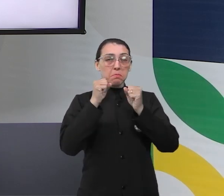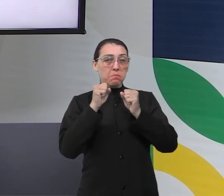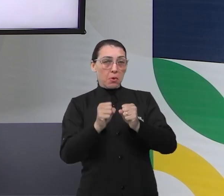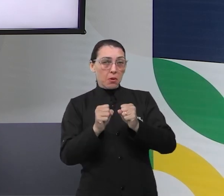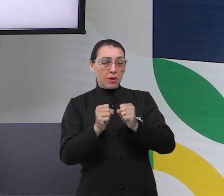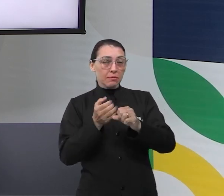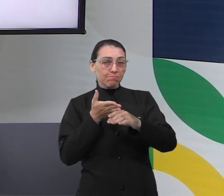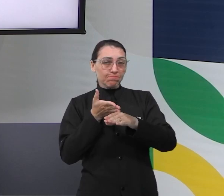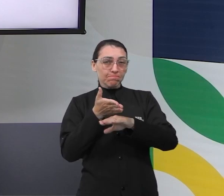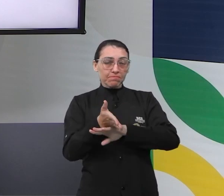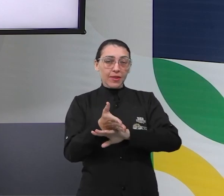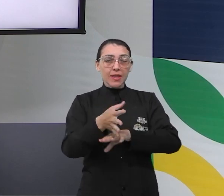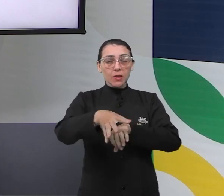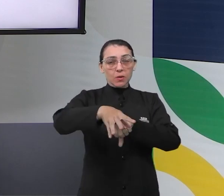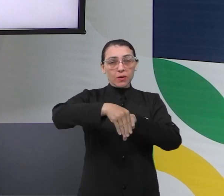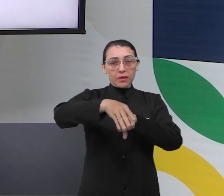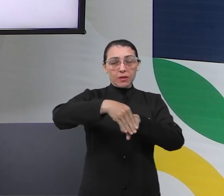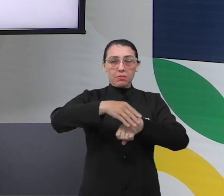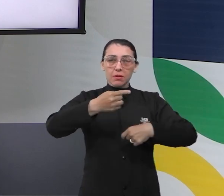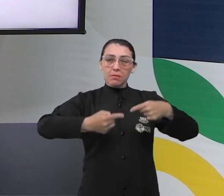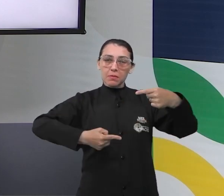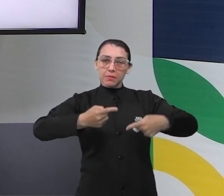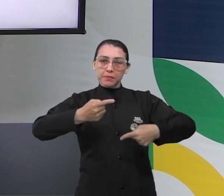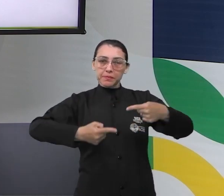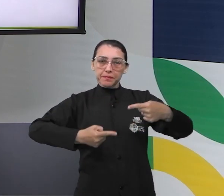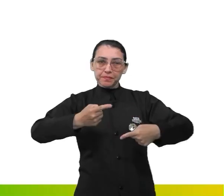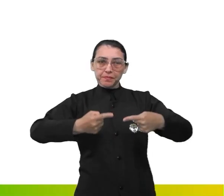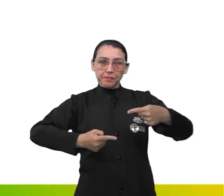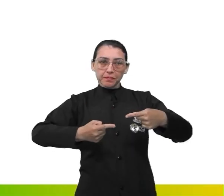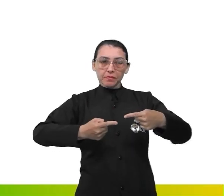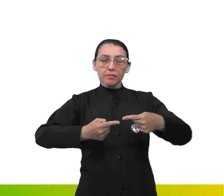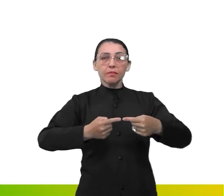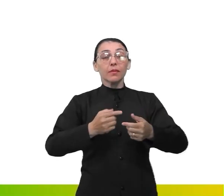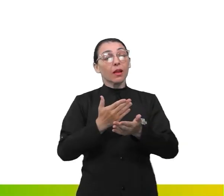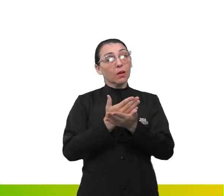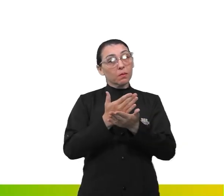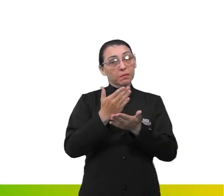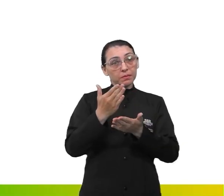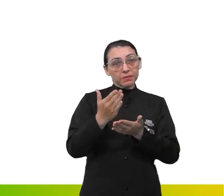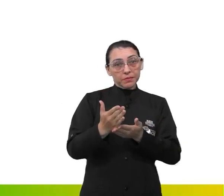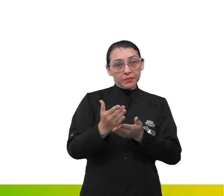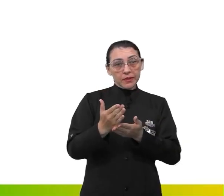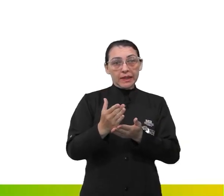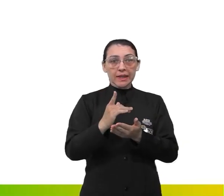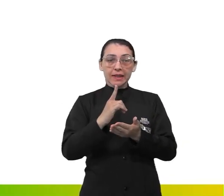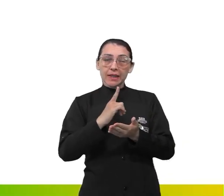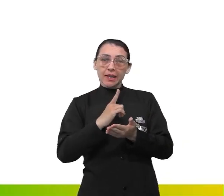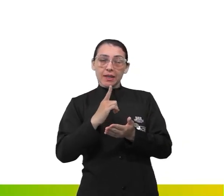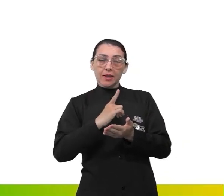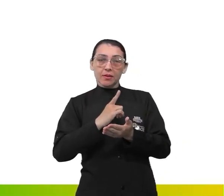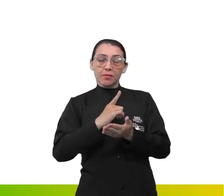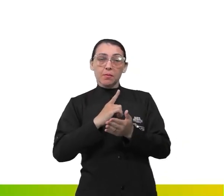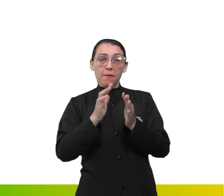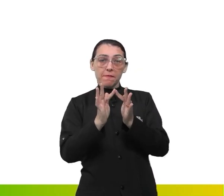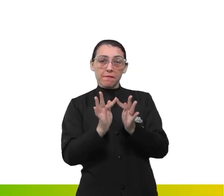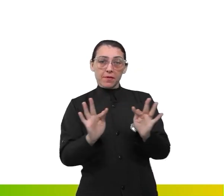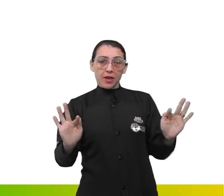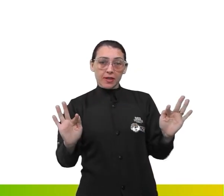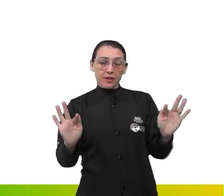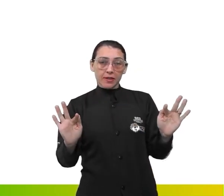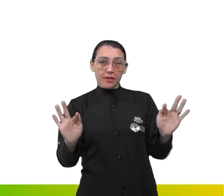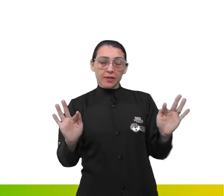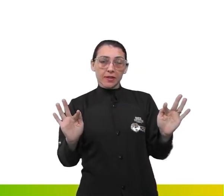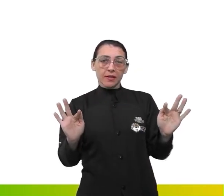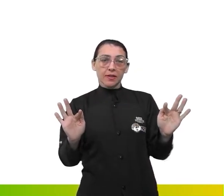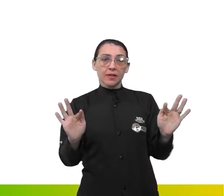adentrar nesse conhecimento político. Então, para começar, nós temos aí uma frase que é